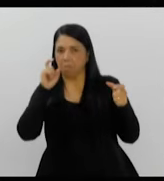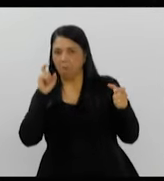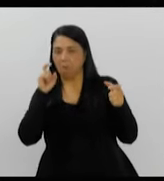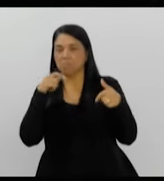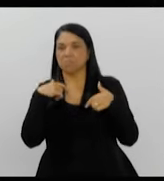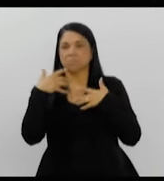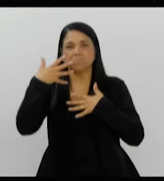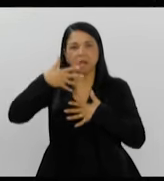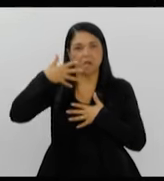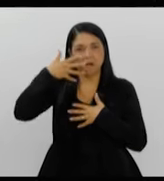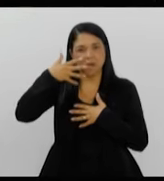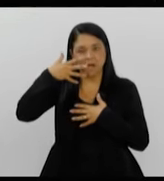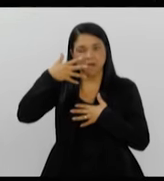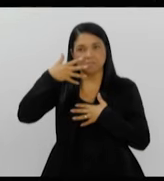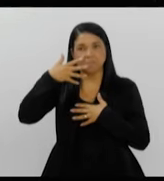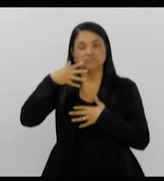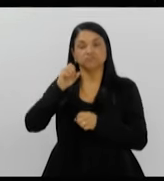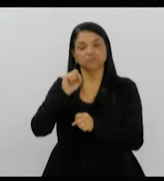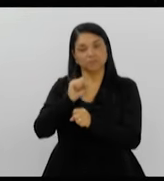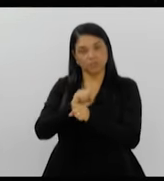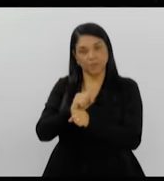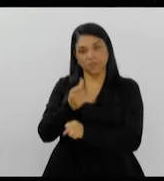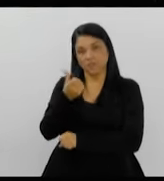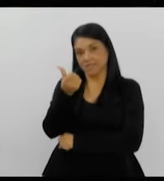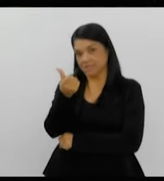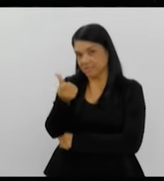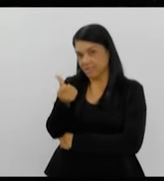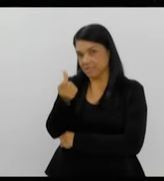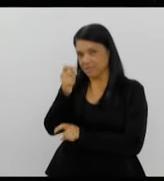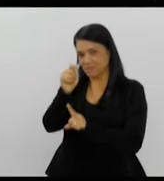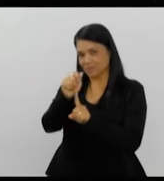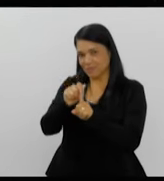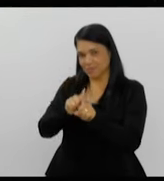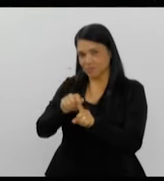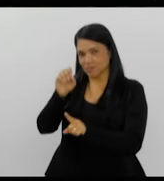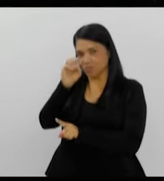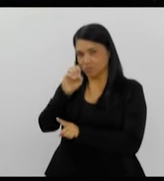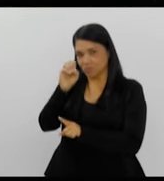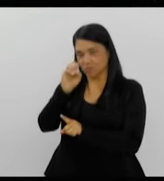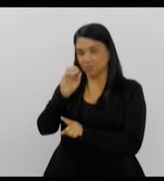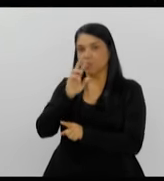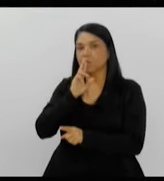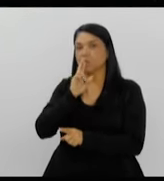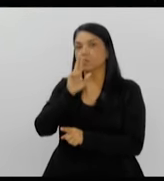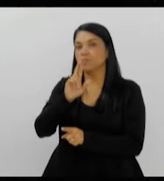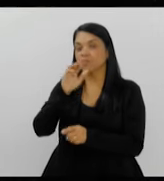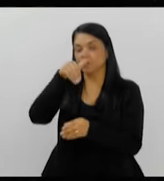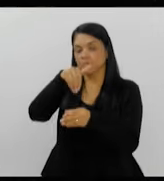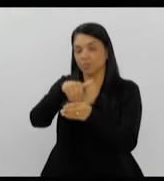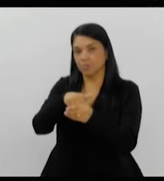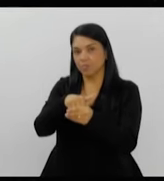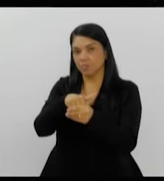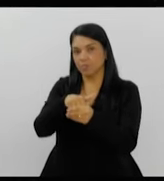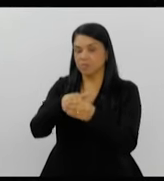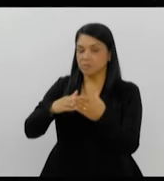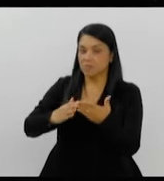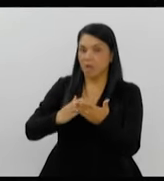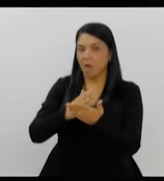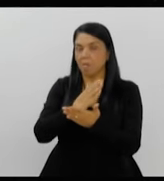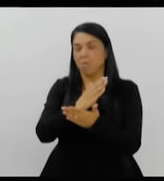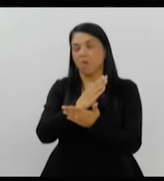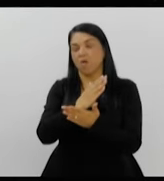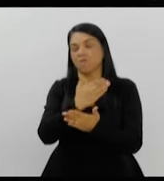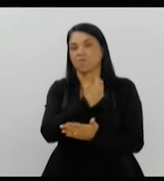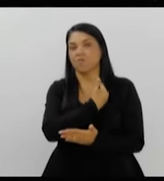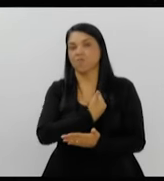aguarde 6 de outubro o resultado das urnas dirá se aprova o governo de